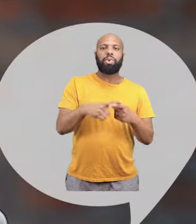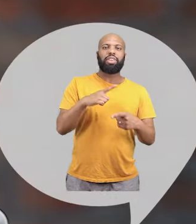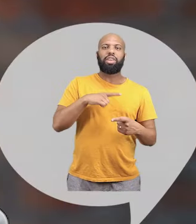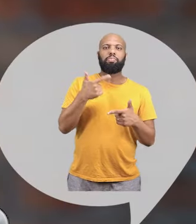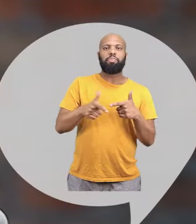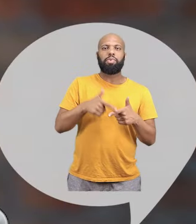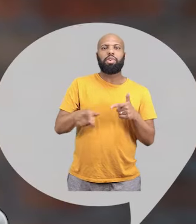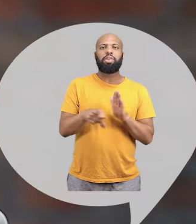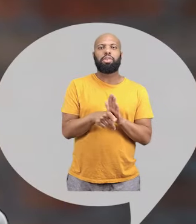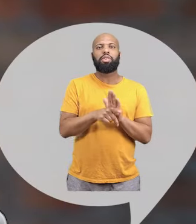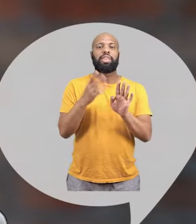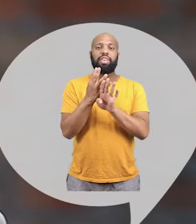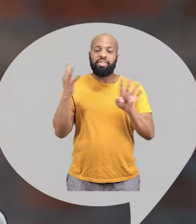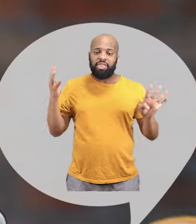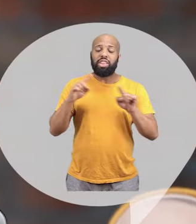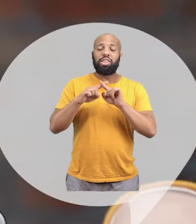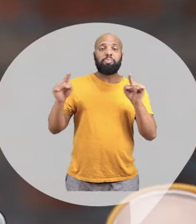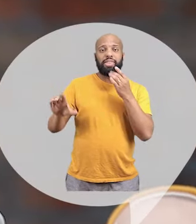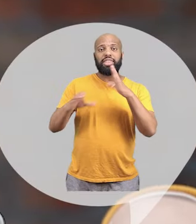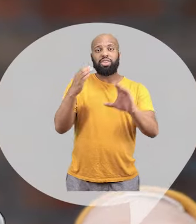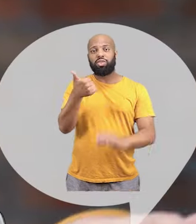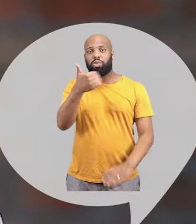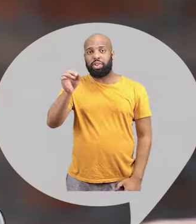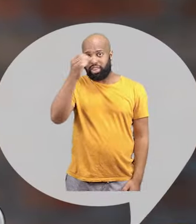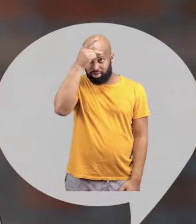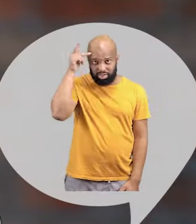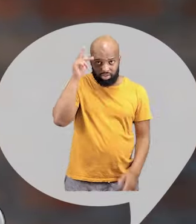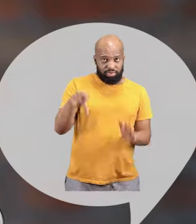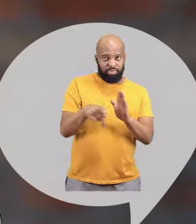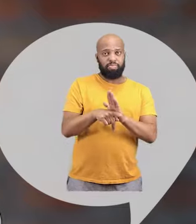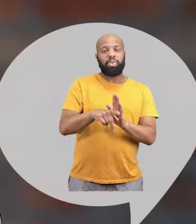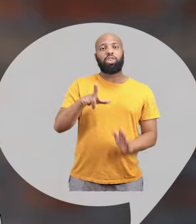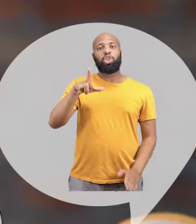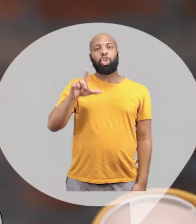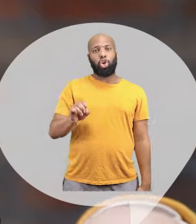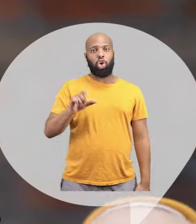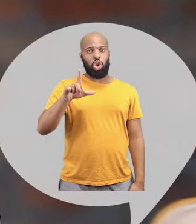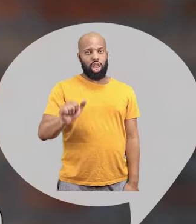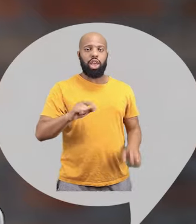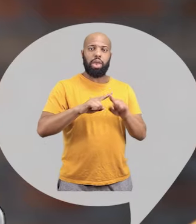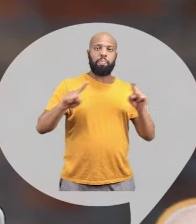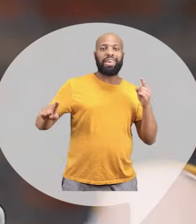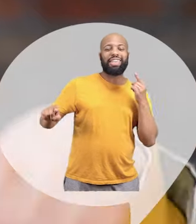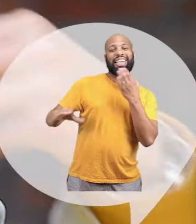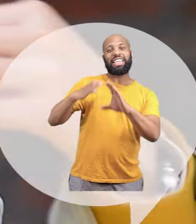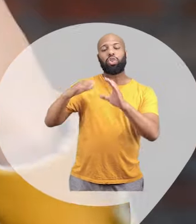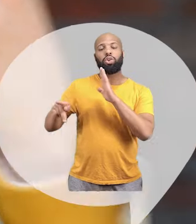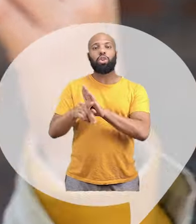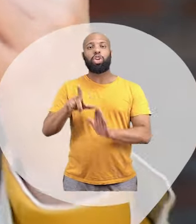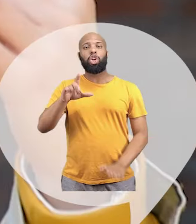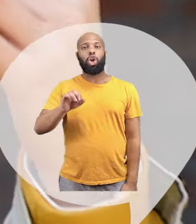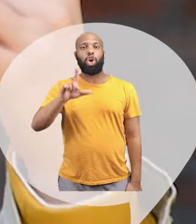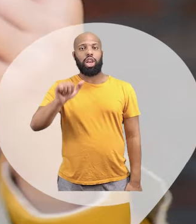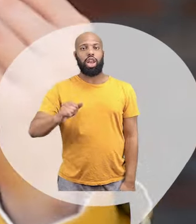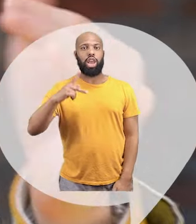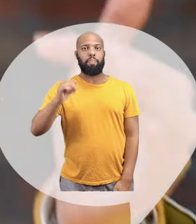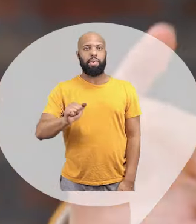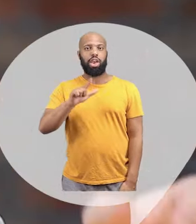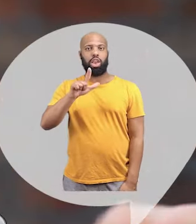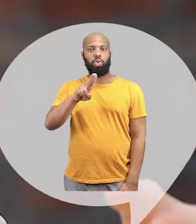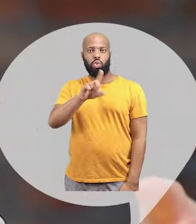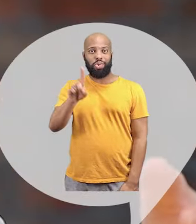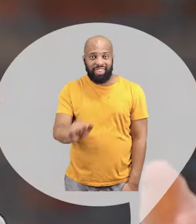tem algum problema com as filas e ninguém Conseguiu chegar lá e tipo ela cantou para 10 pessoas no Lola ela tinha mas tipo ela cantou no Lollapalooza e